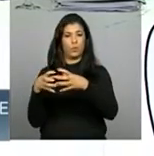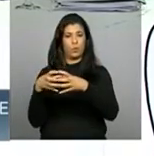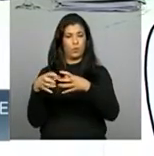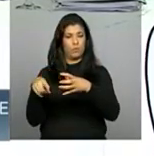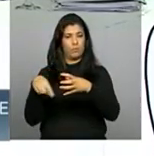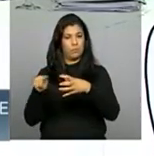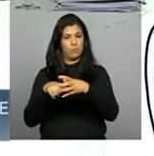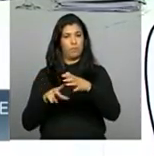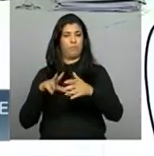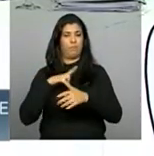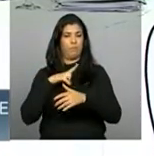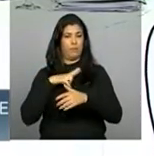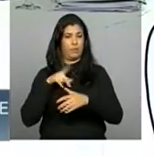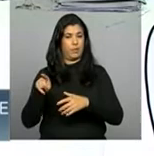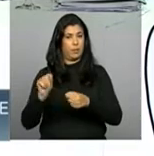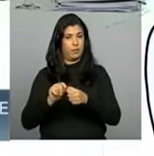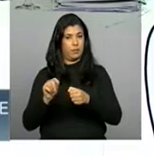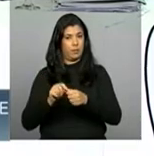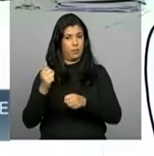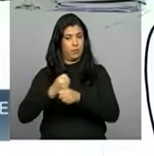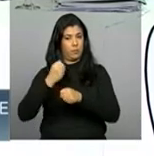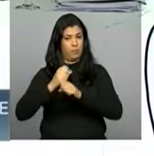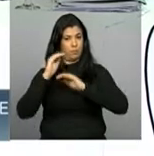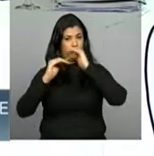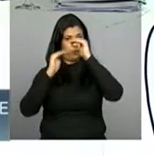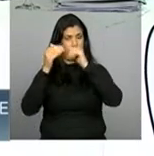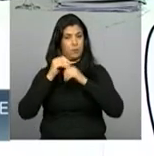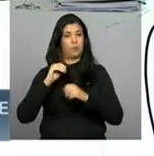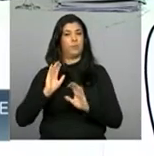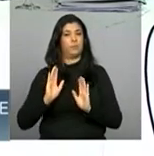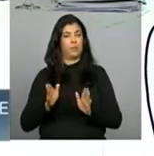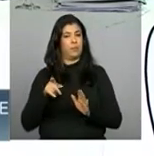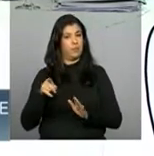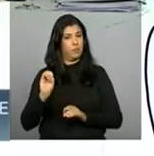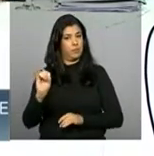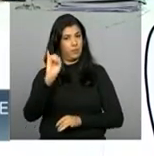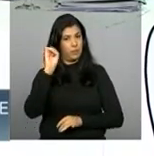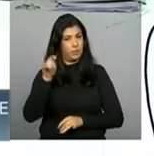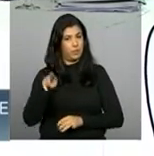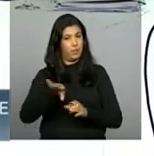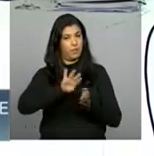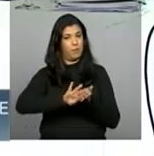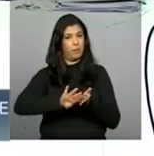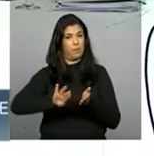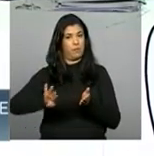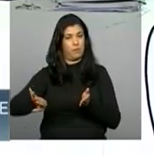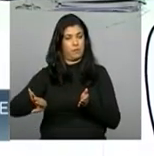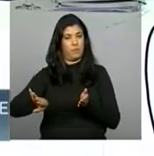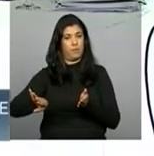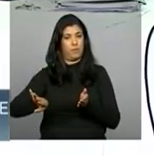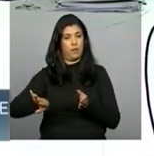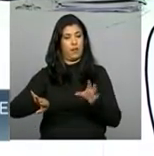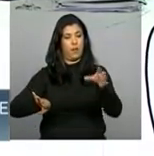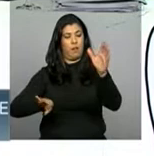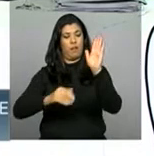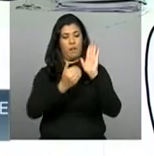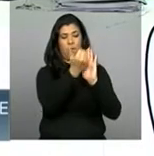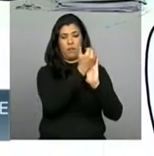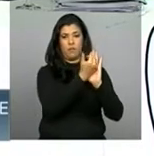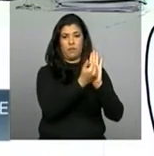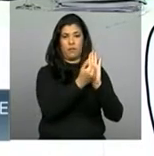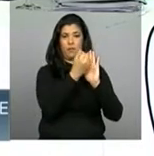executando a obra mas é importante é importante mas está fora daquela